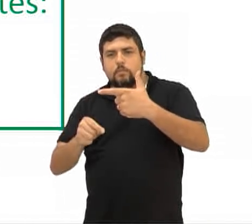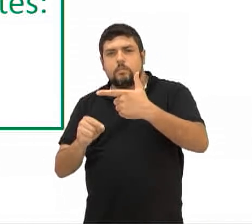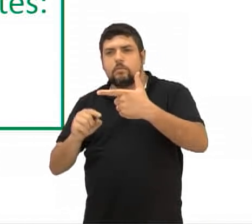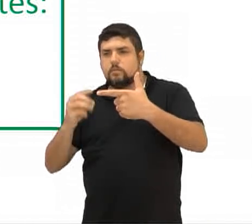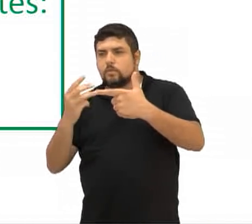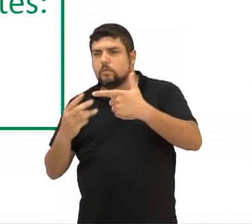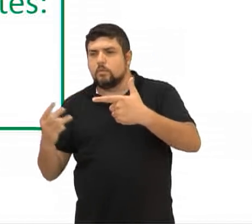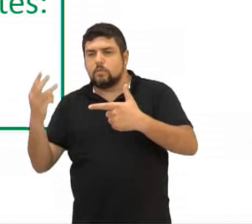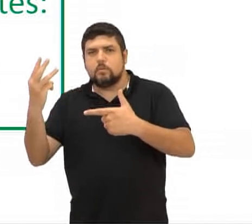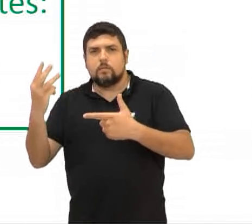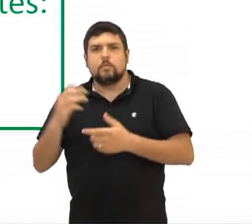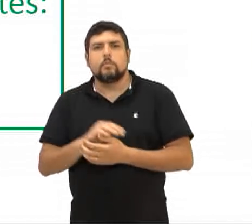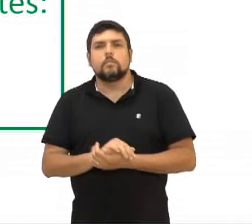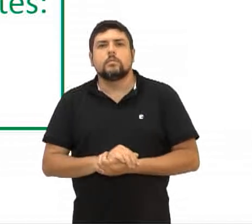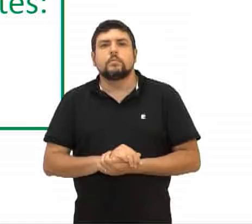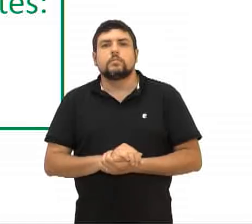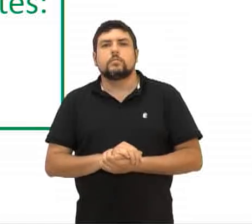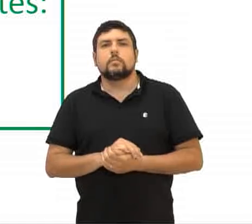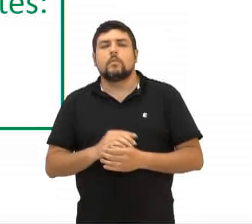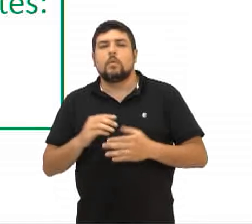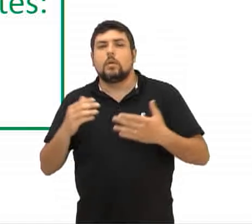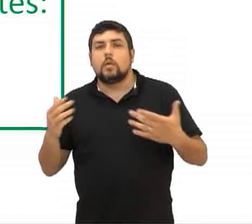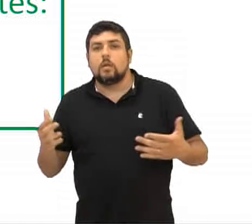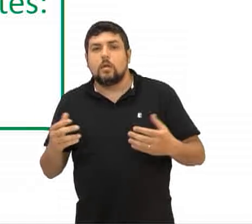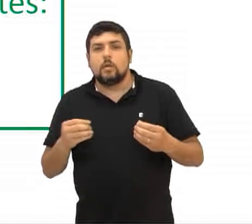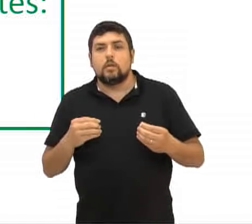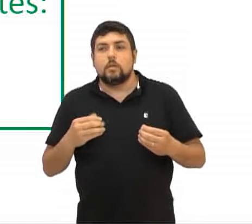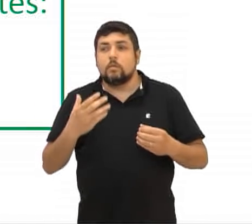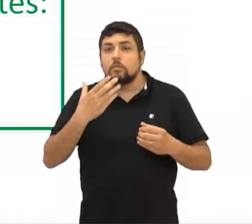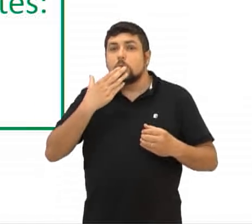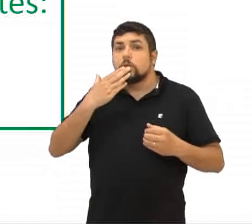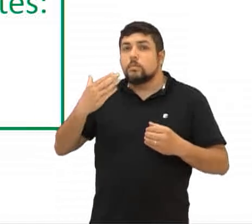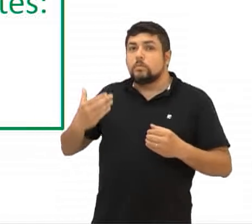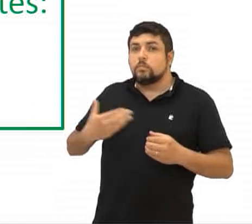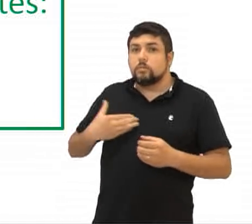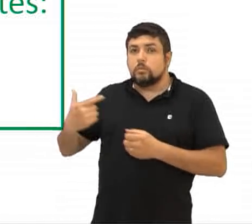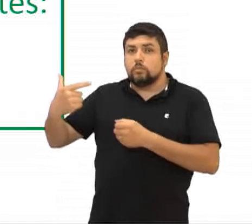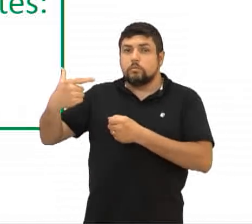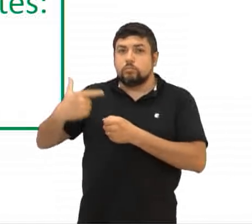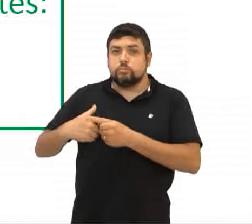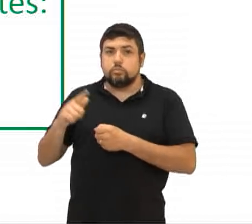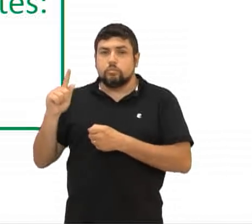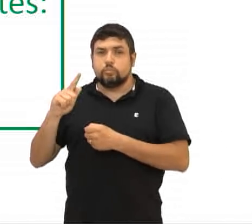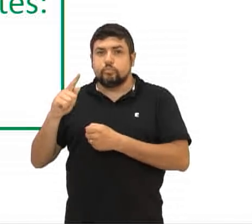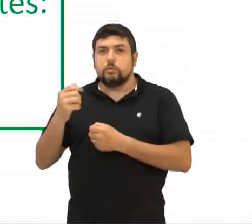álcool misturado nesse volume de gasolina.